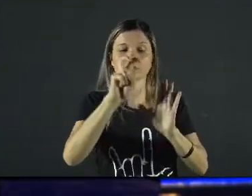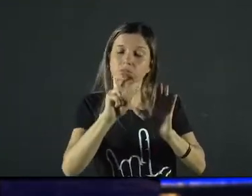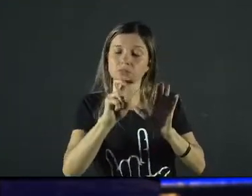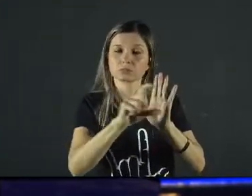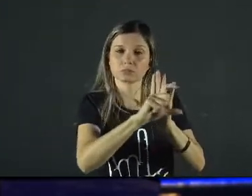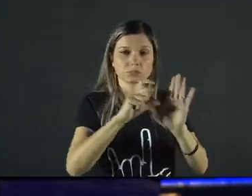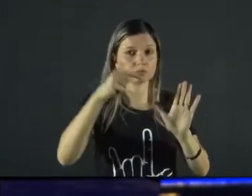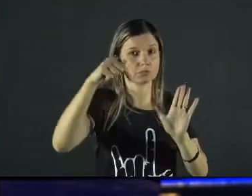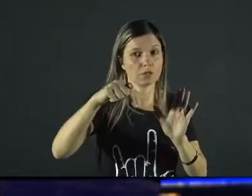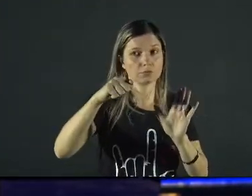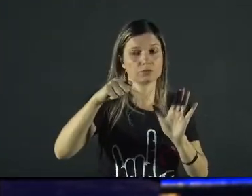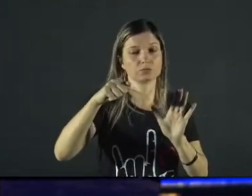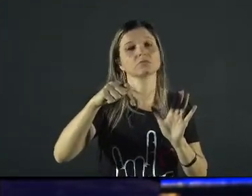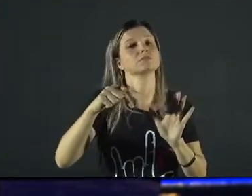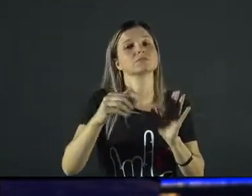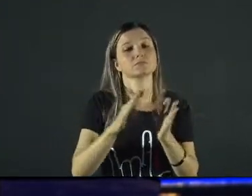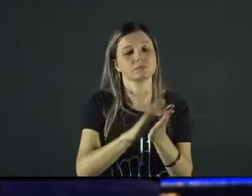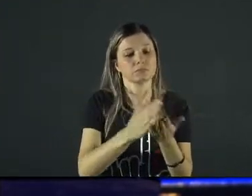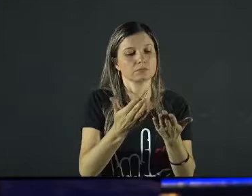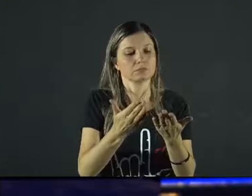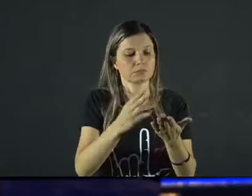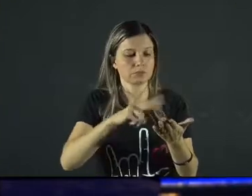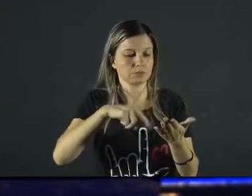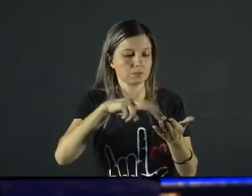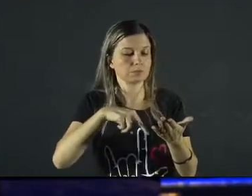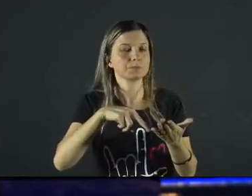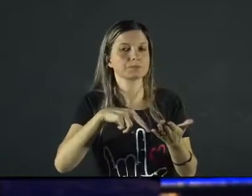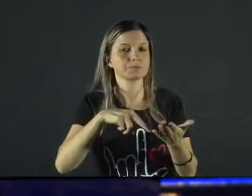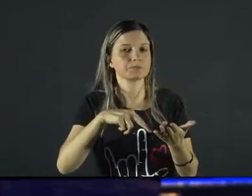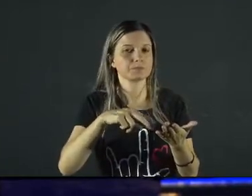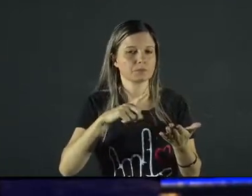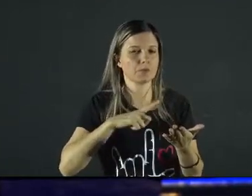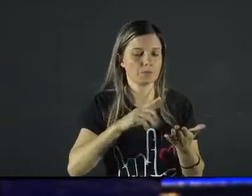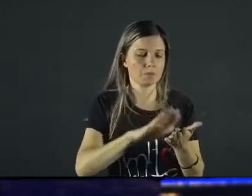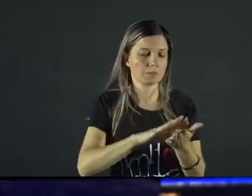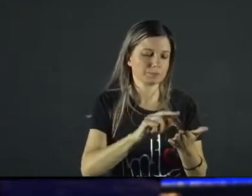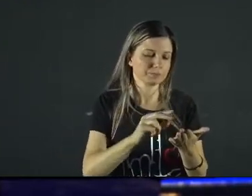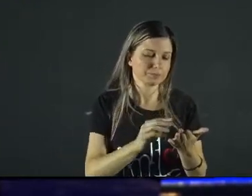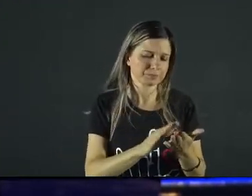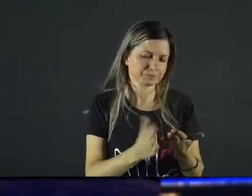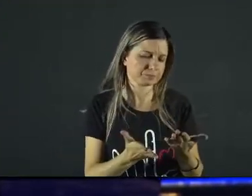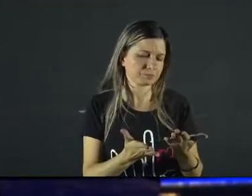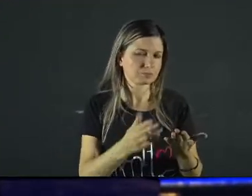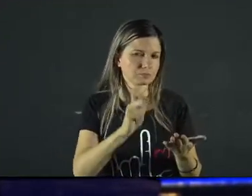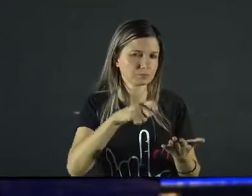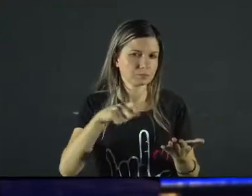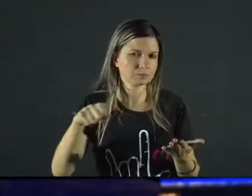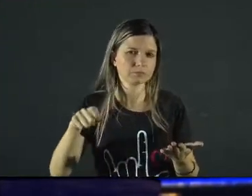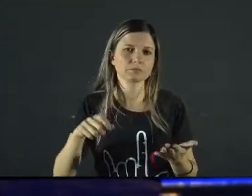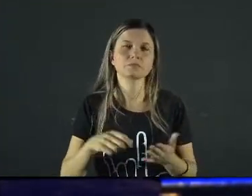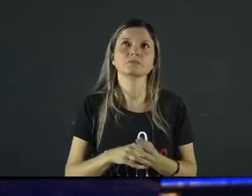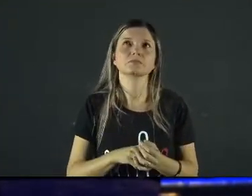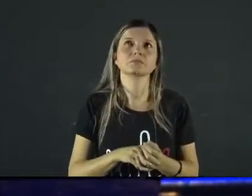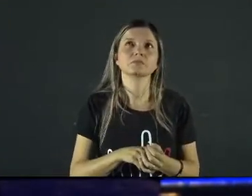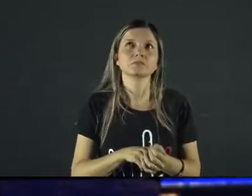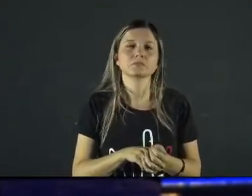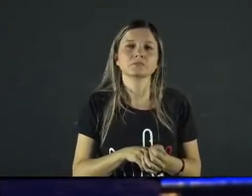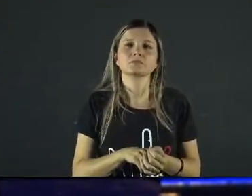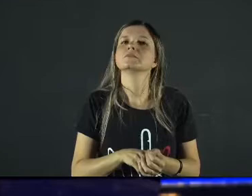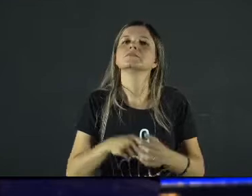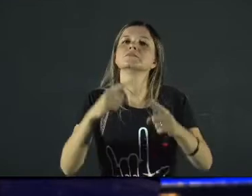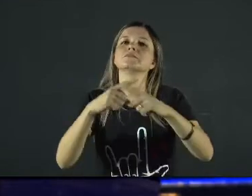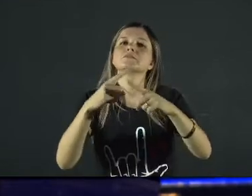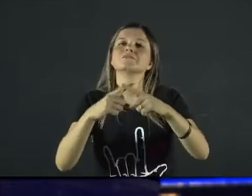7, na Bíblia NVI, Nova Versão Internacional, e está escrito nesse versículo: